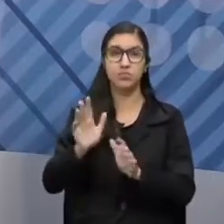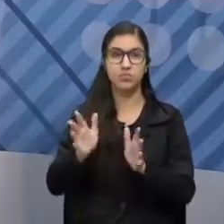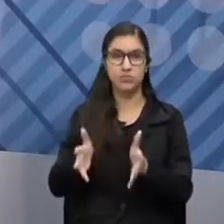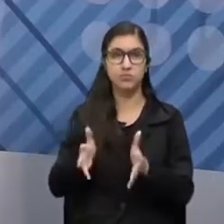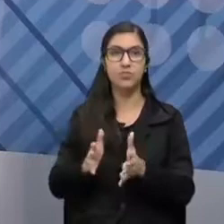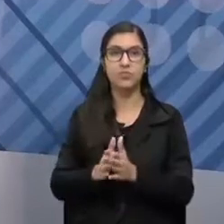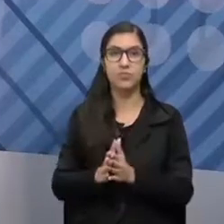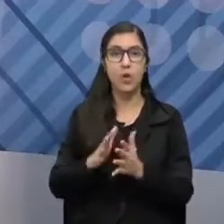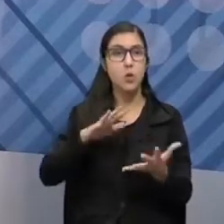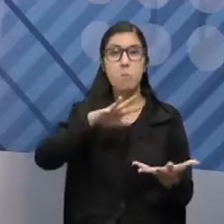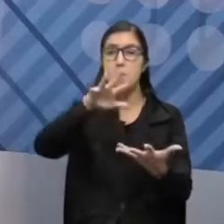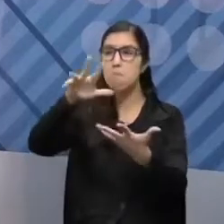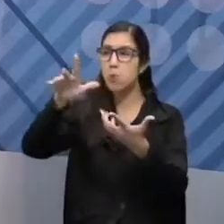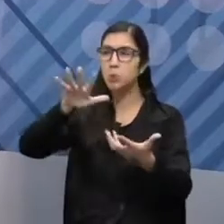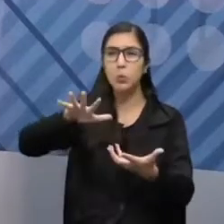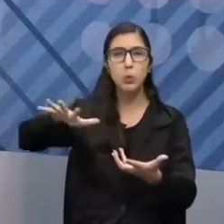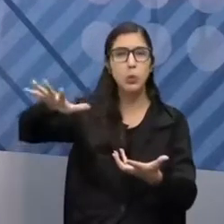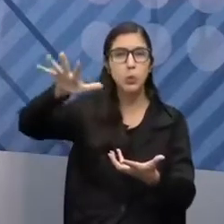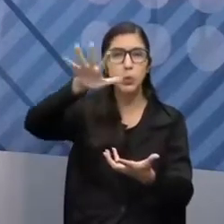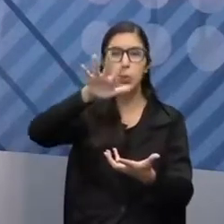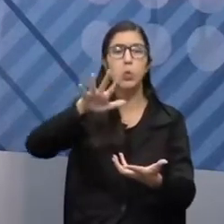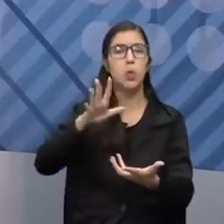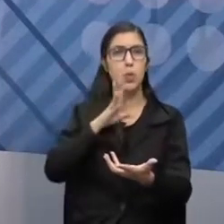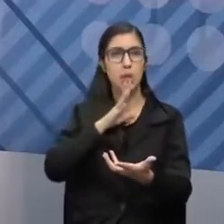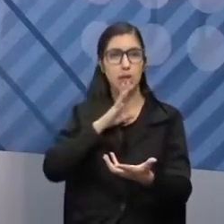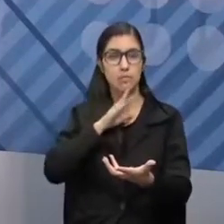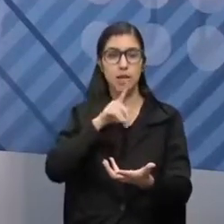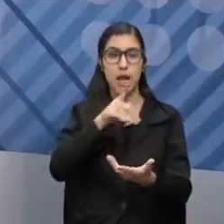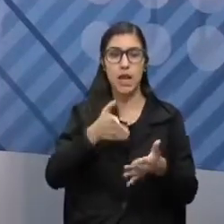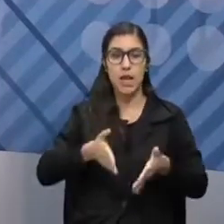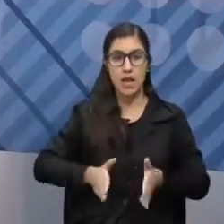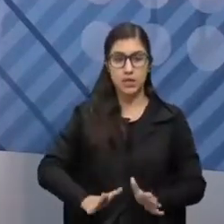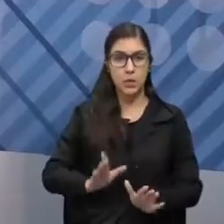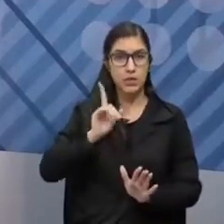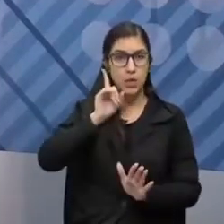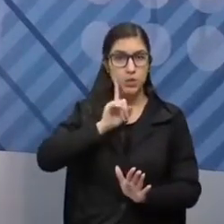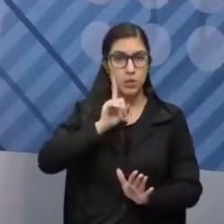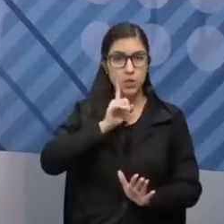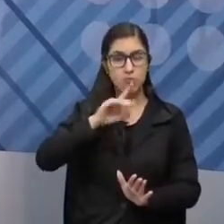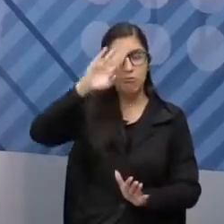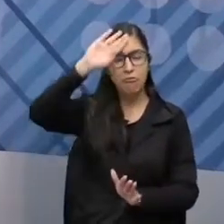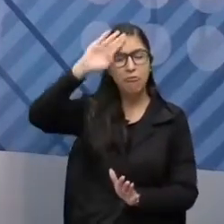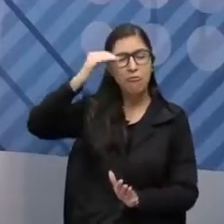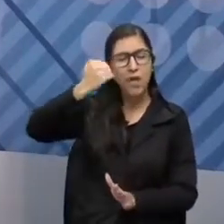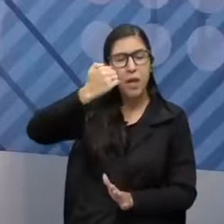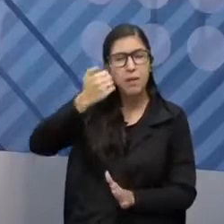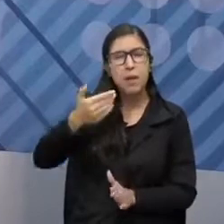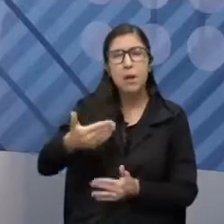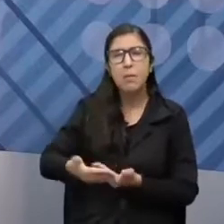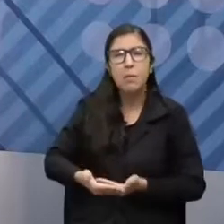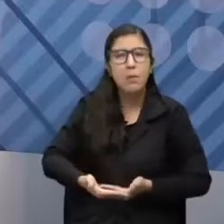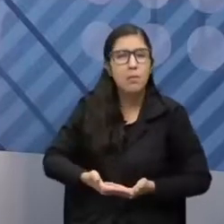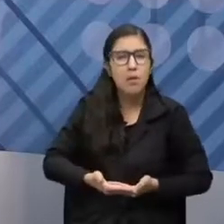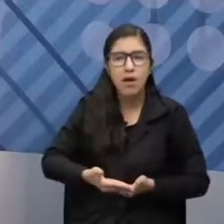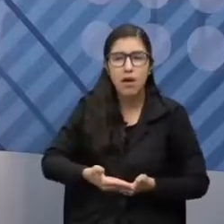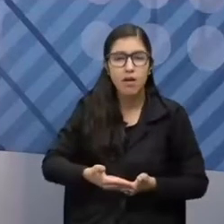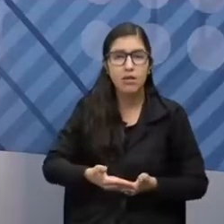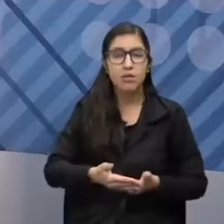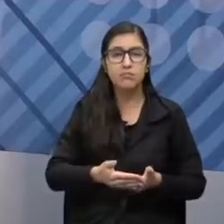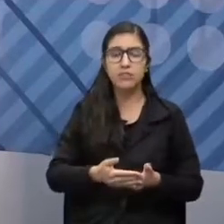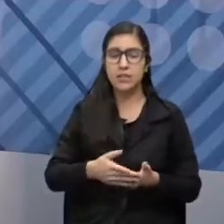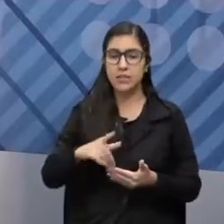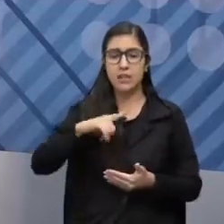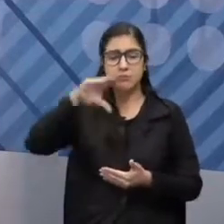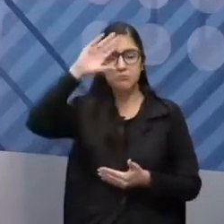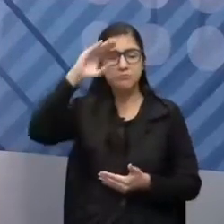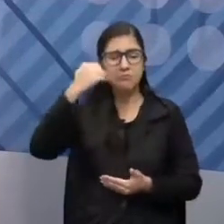verdade, mundialmente, nasceu nos Estados Unidos, teve uma febre muito forte há 1 ano e meio, e após ter